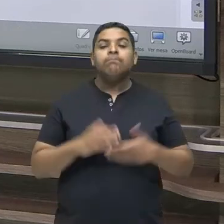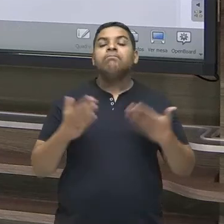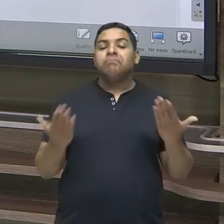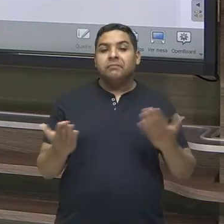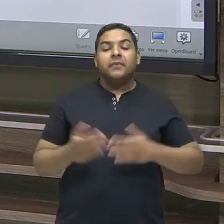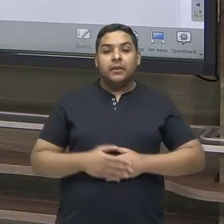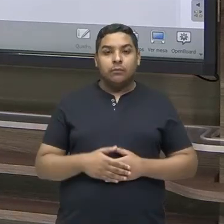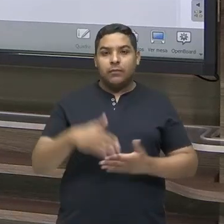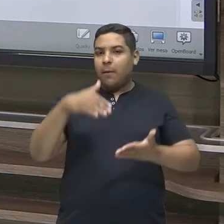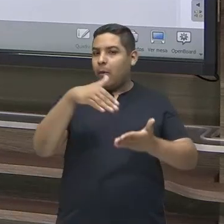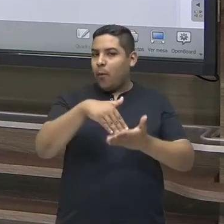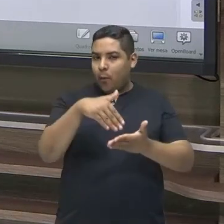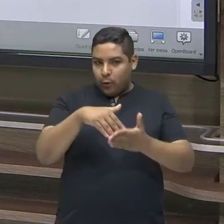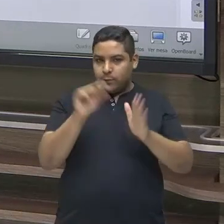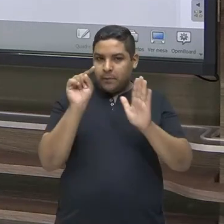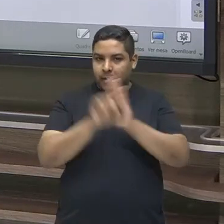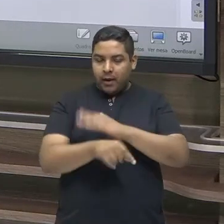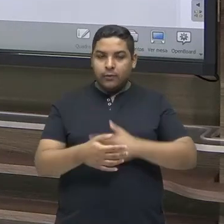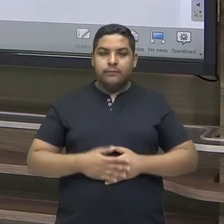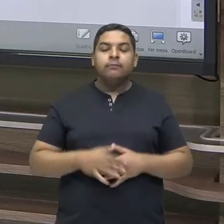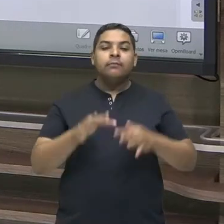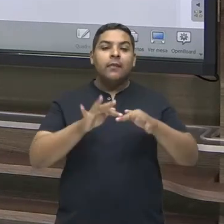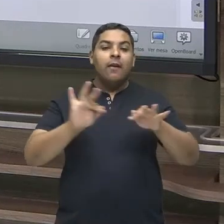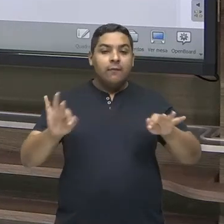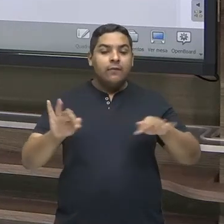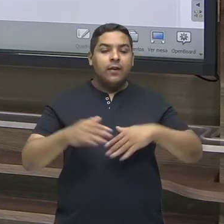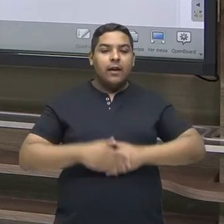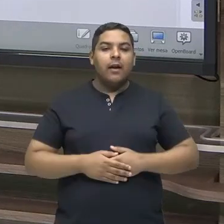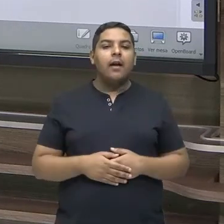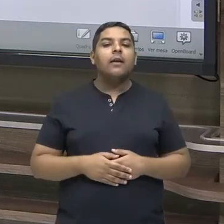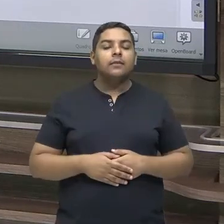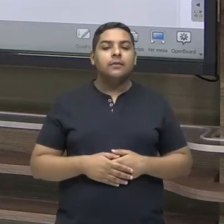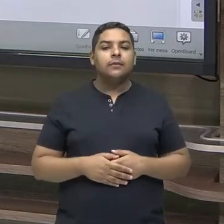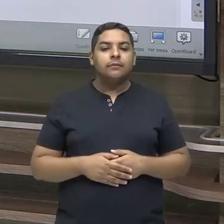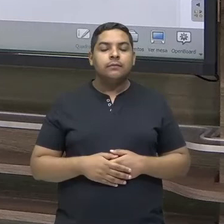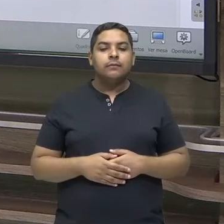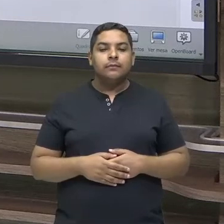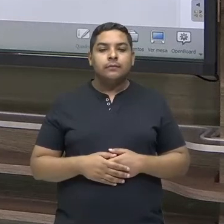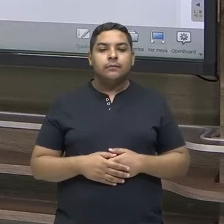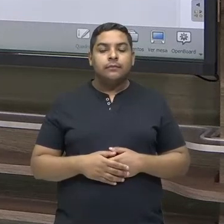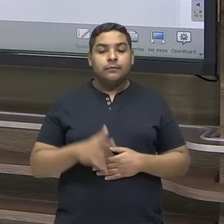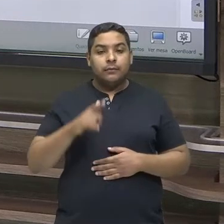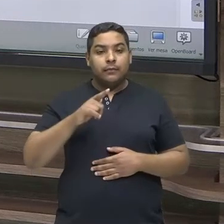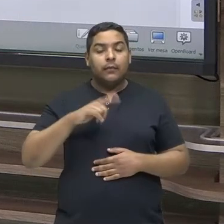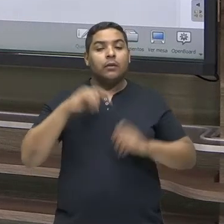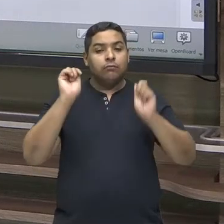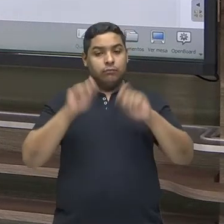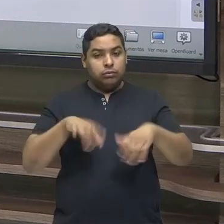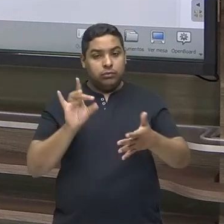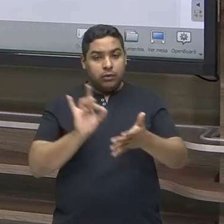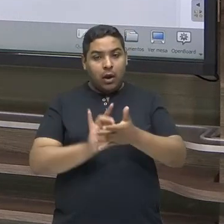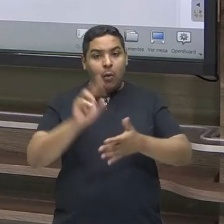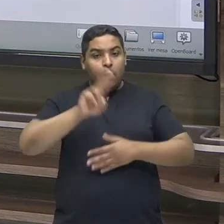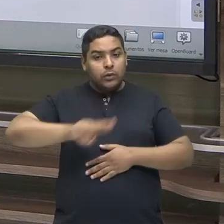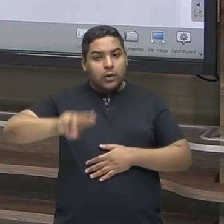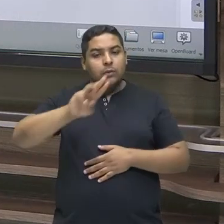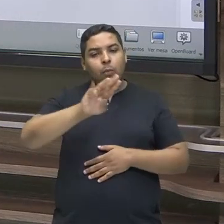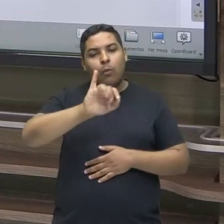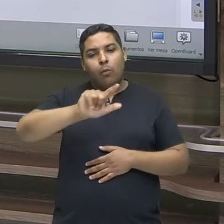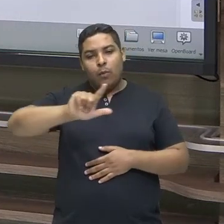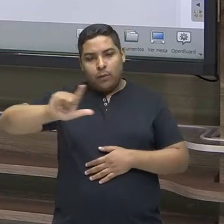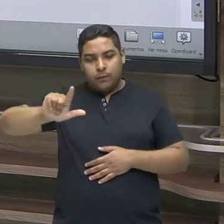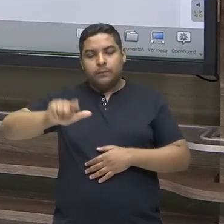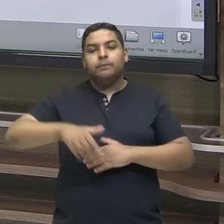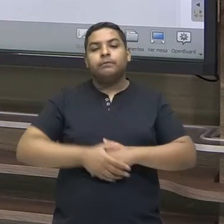Então, gente, na nossa última questão aí, né, uma frase aí né, uma questão que define aí a utilização do will, né, uma questão